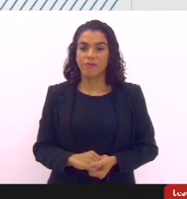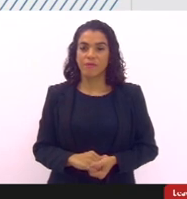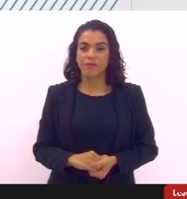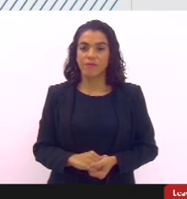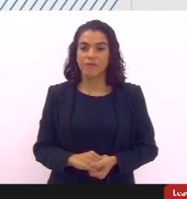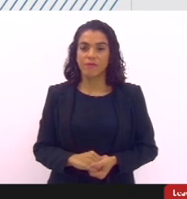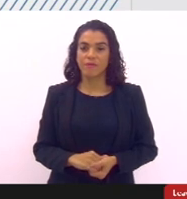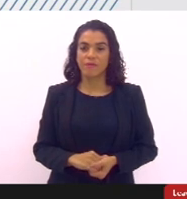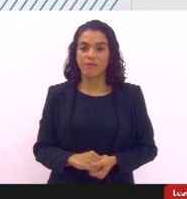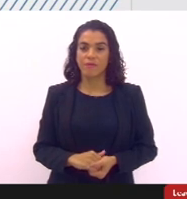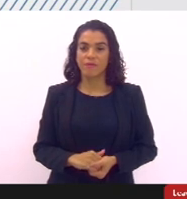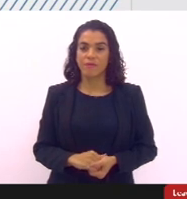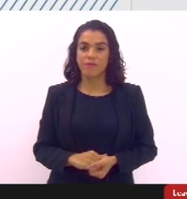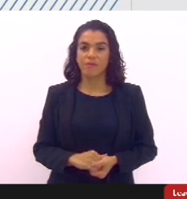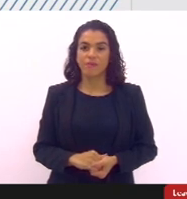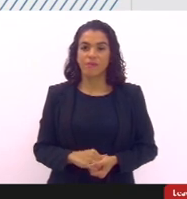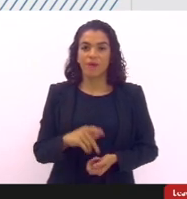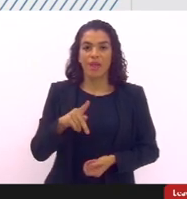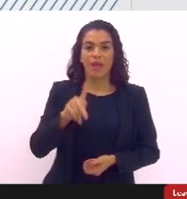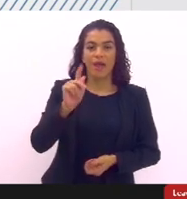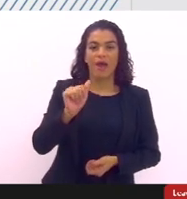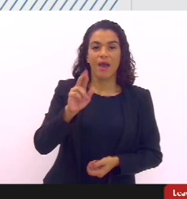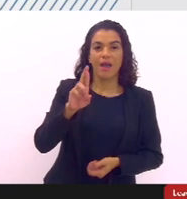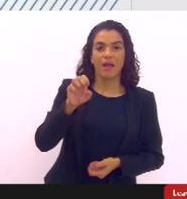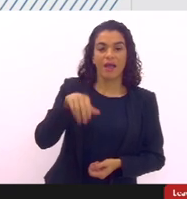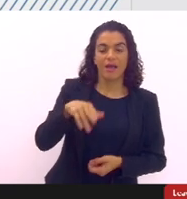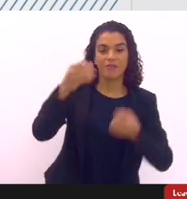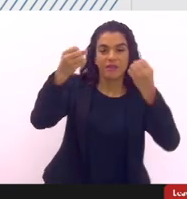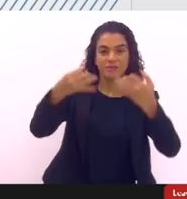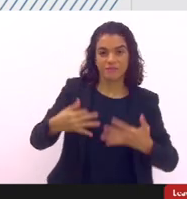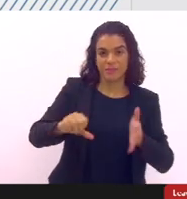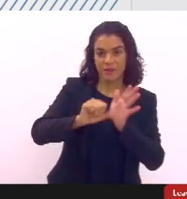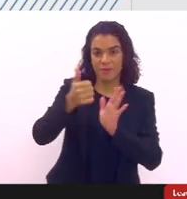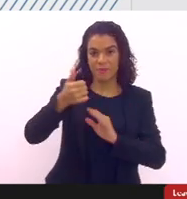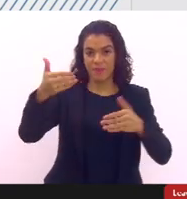Pode. Então, a Karen vai fazer essa primeira parte, tá?